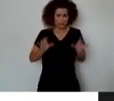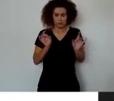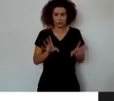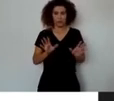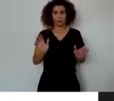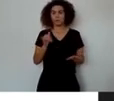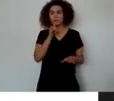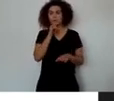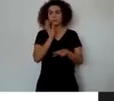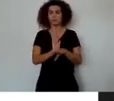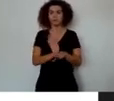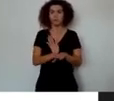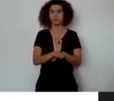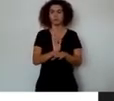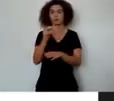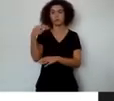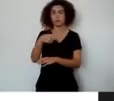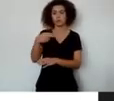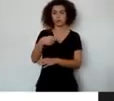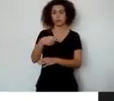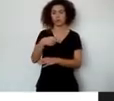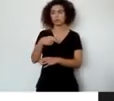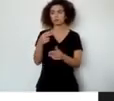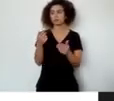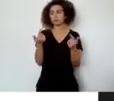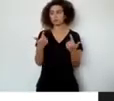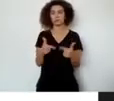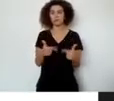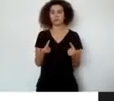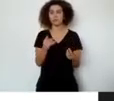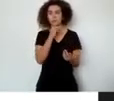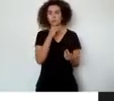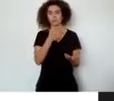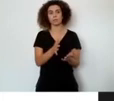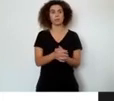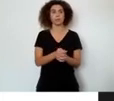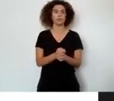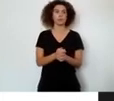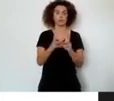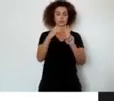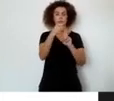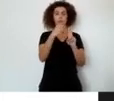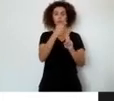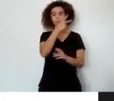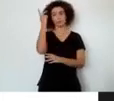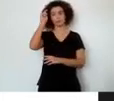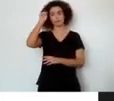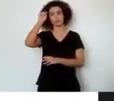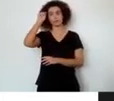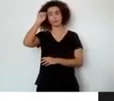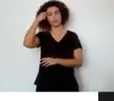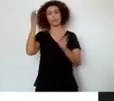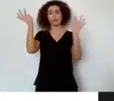ou novela mesmo, não tem duas, no mínimo, né, duas pessoas negras sendo felizes